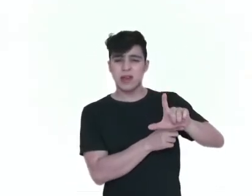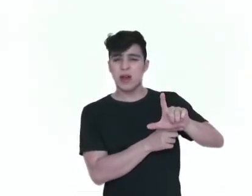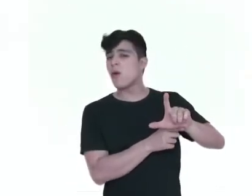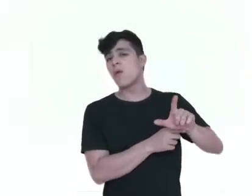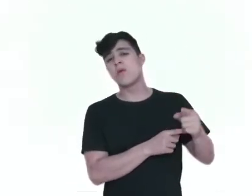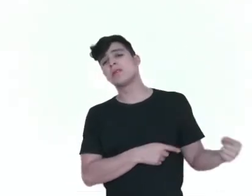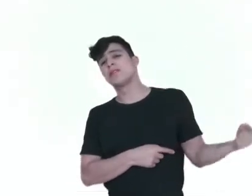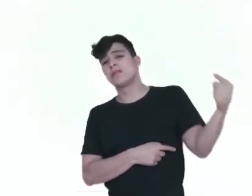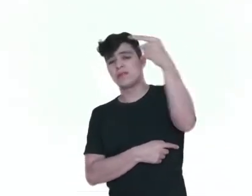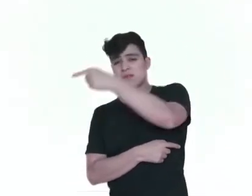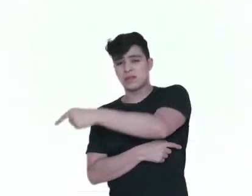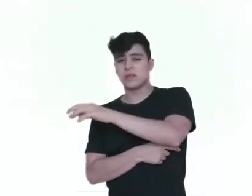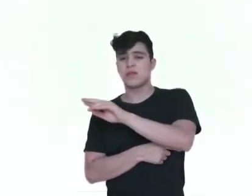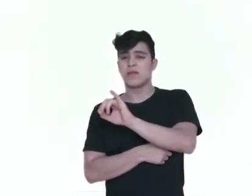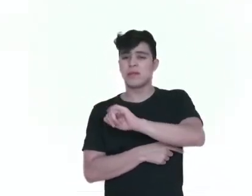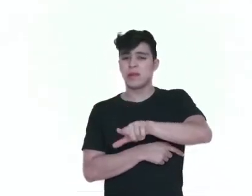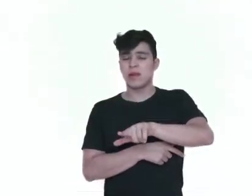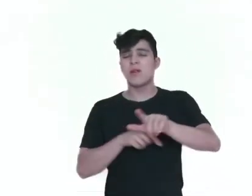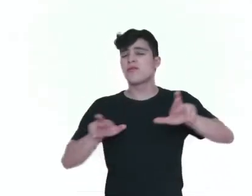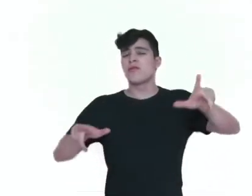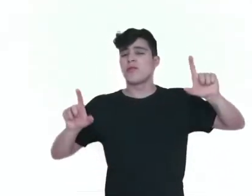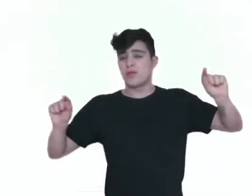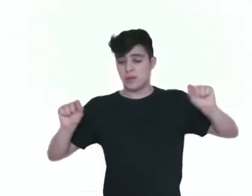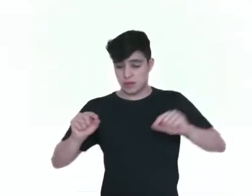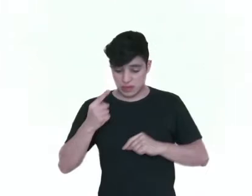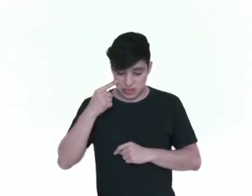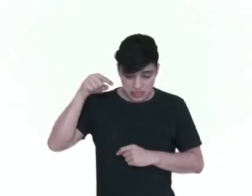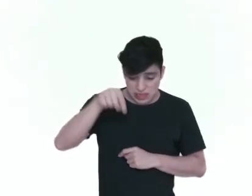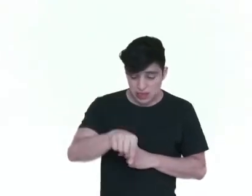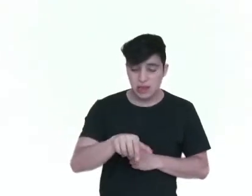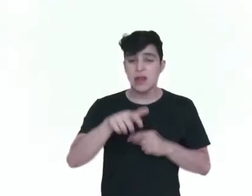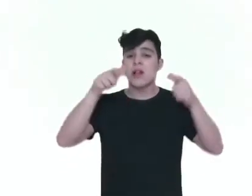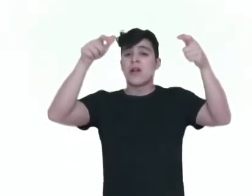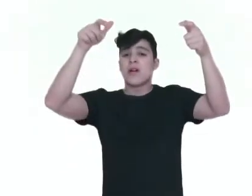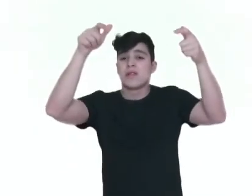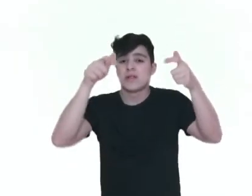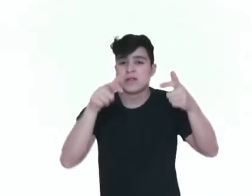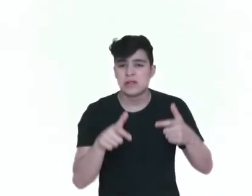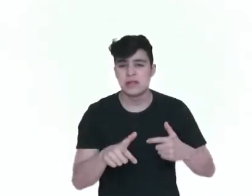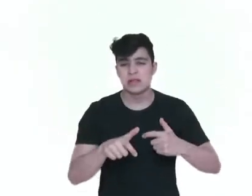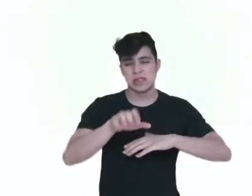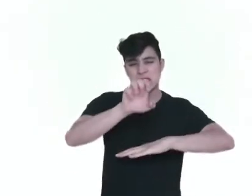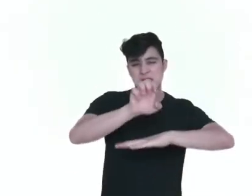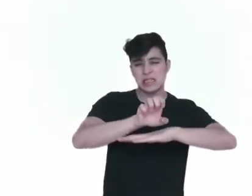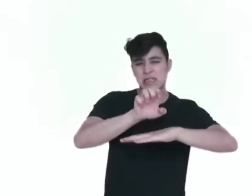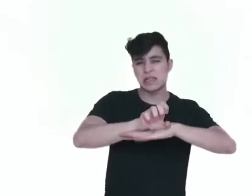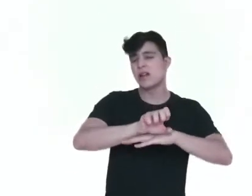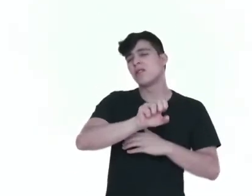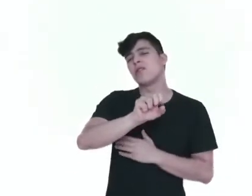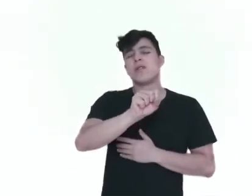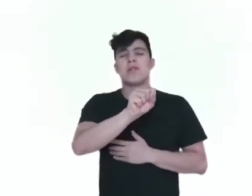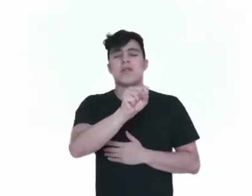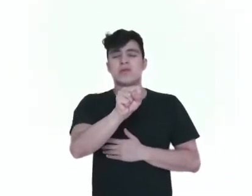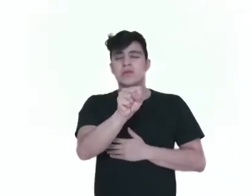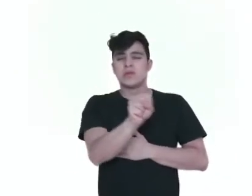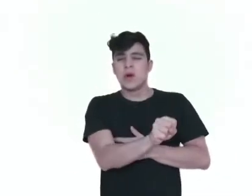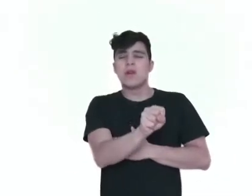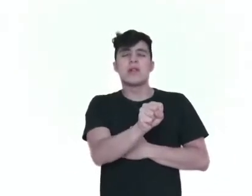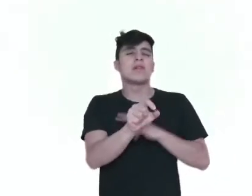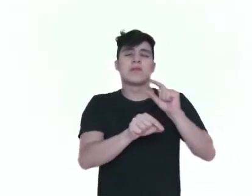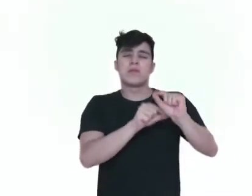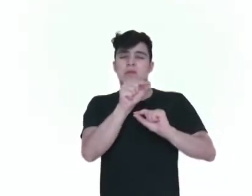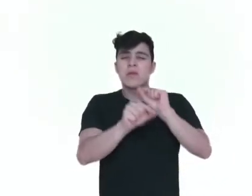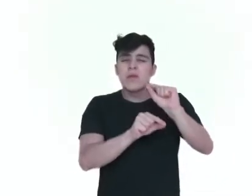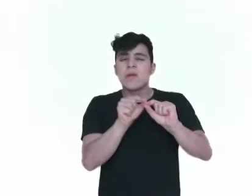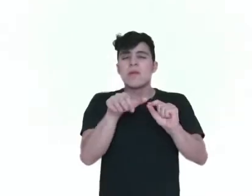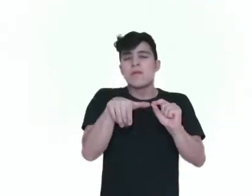altitude para o clima tropical? Típico de áreas mais elevadas dos estados do Sudeste. Então, é predominante